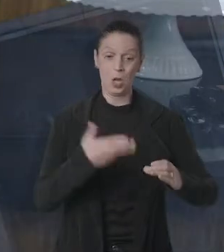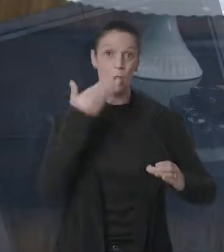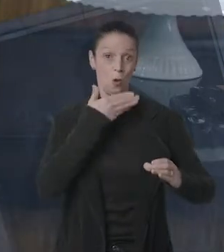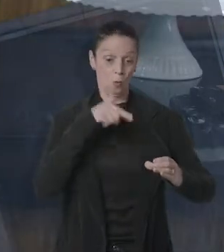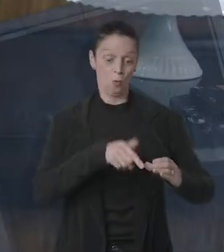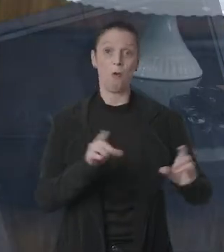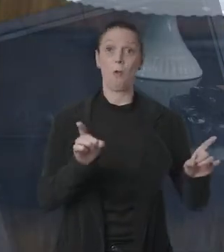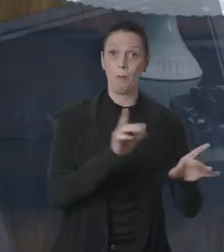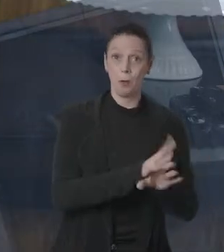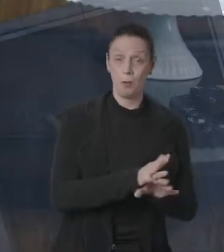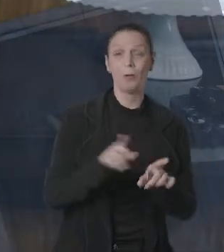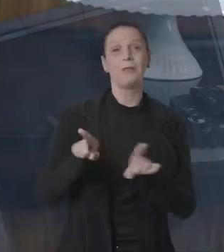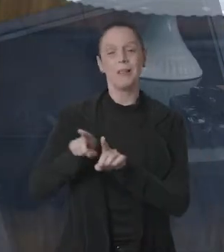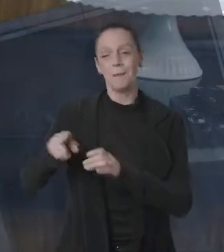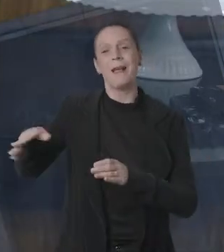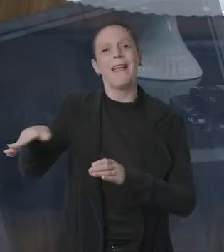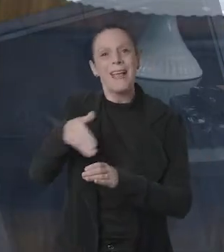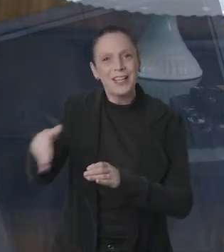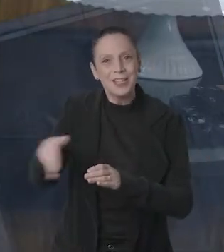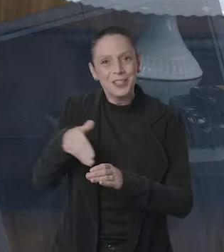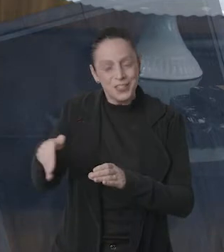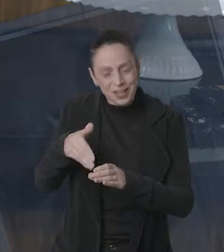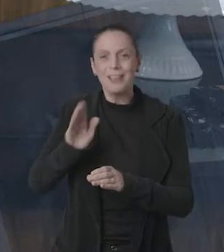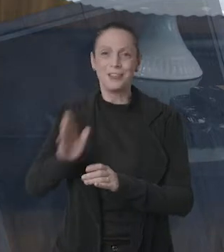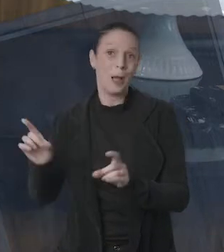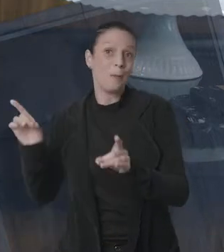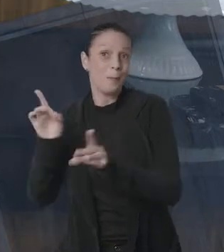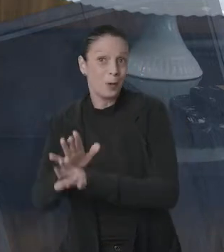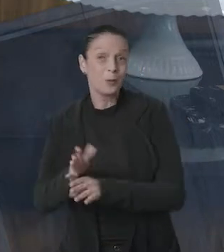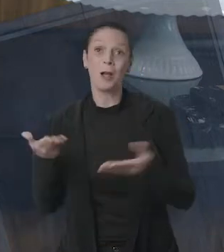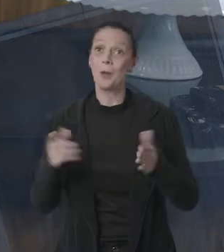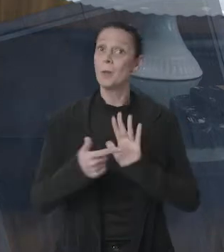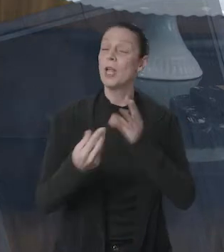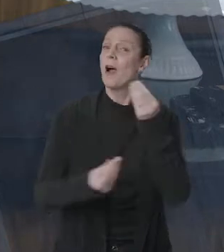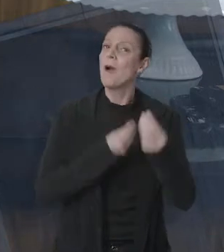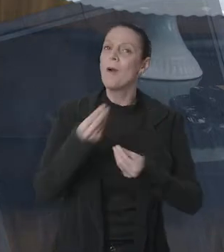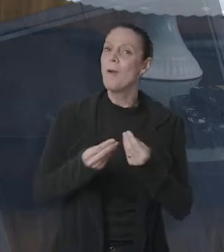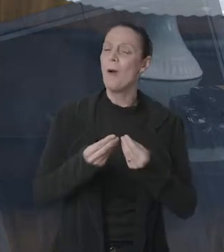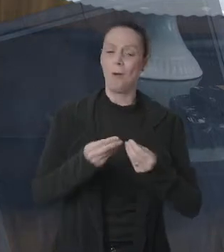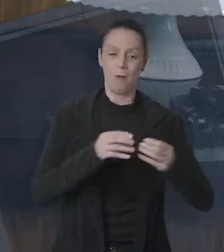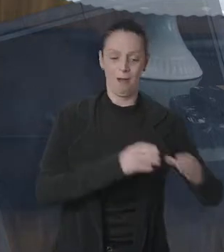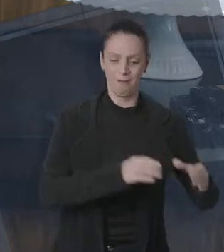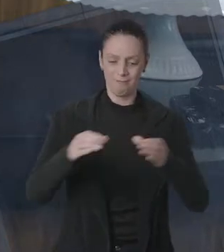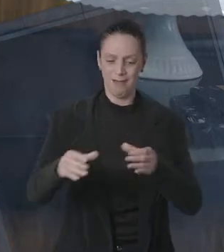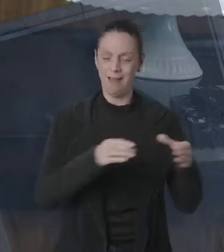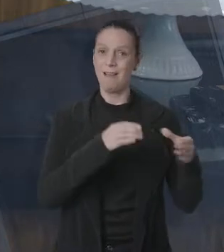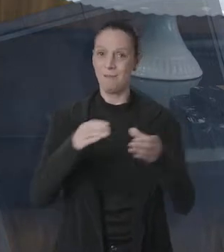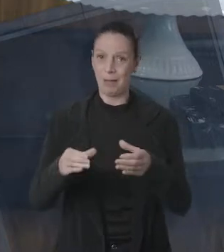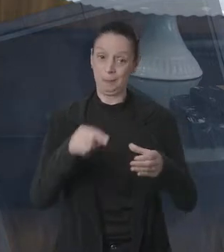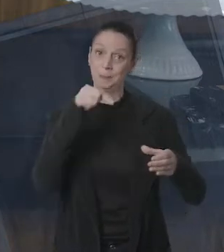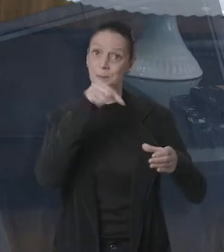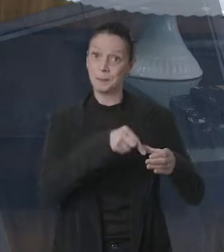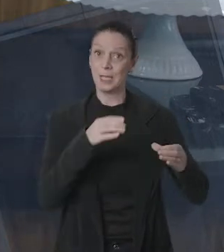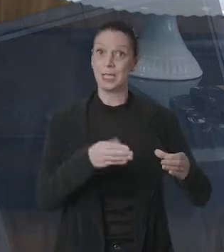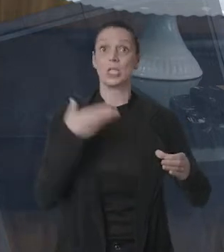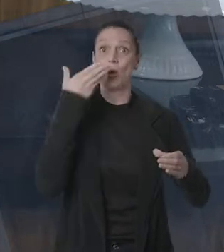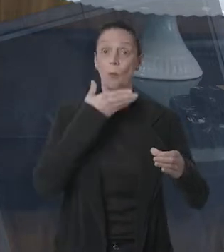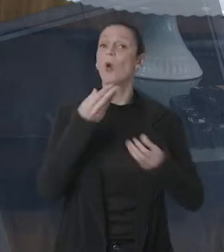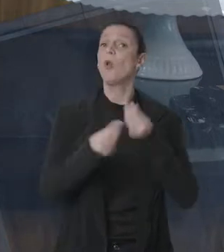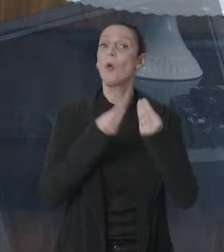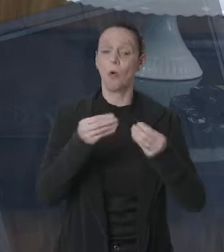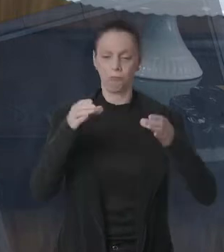massa e o recheio prontos, a gente vai partir para a montagem do bolo. A gente tem aqui as massas